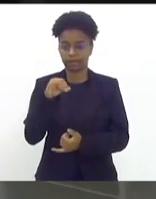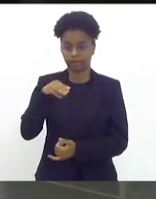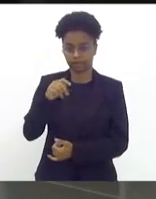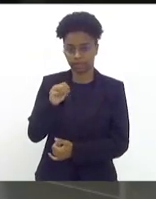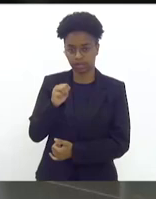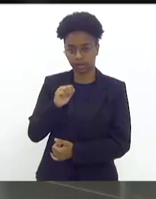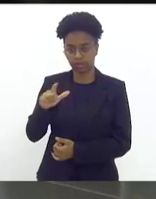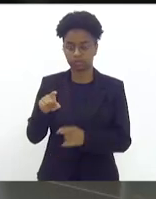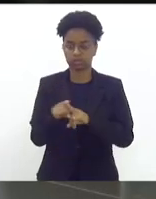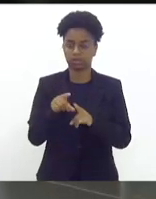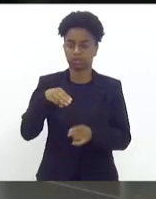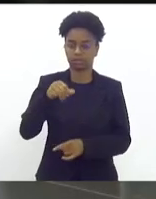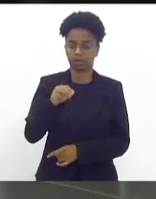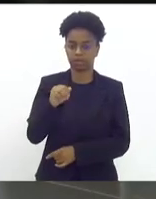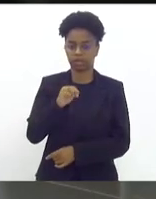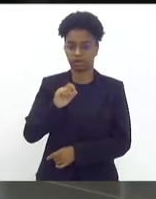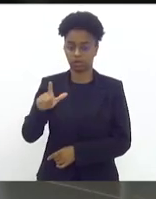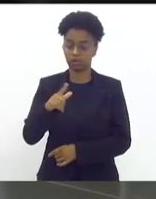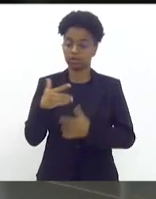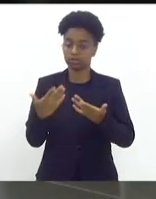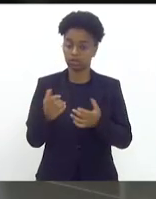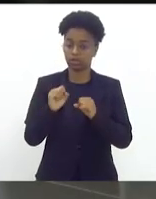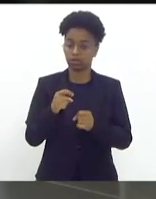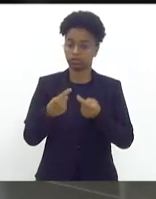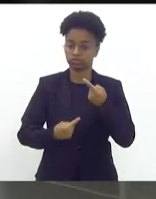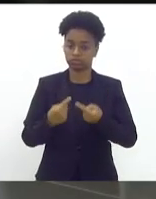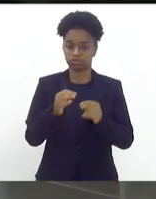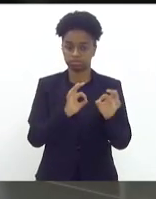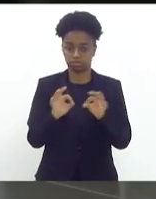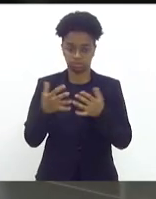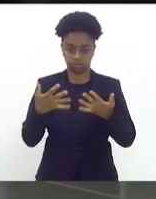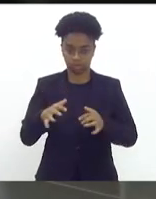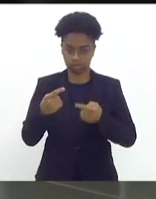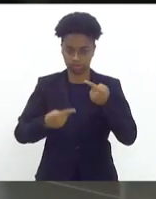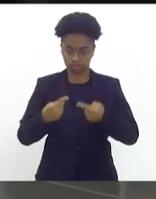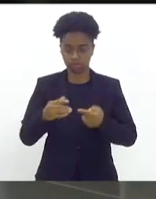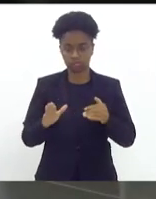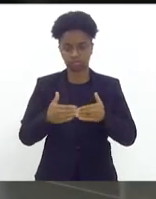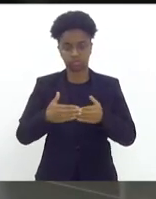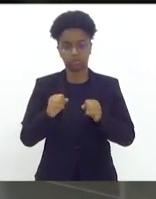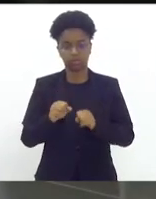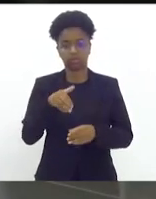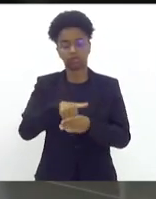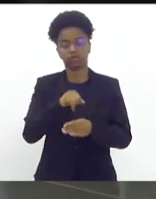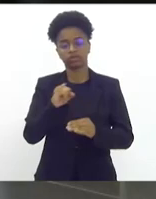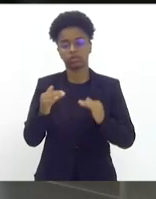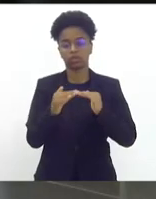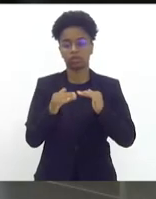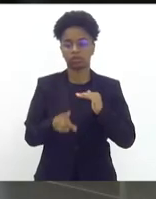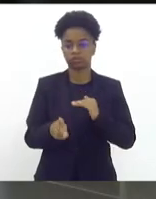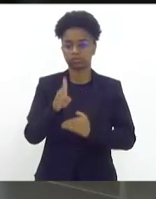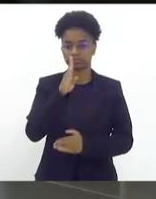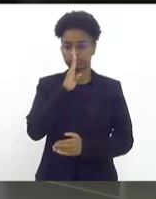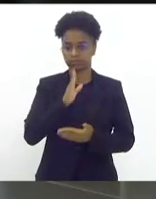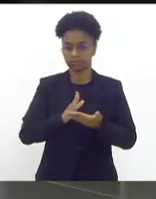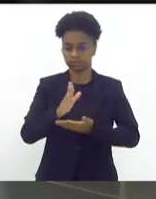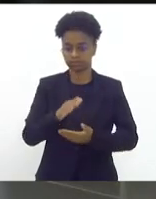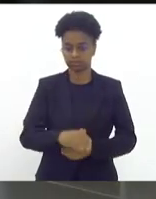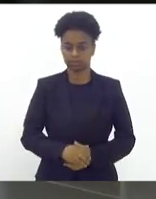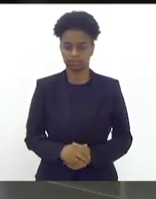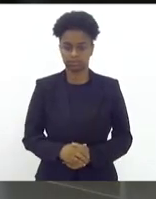juridicidade com emenda. Em discussão, não havendo quem queira discutir, encerrada a discussão, em votação, se os que aprovam a permissão, como estão,